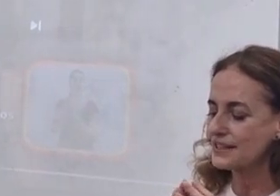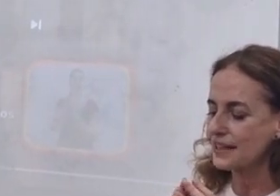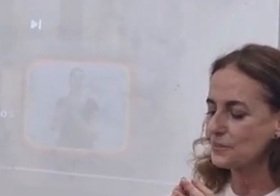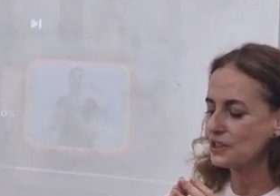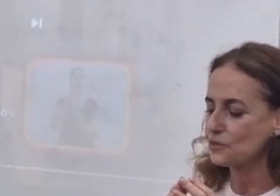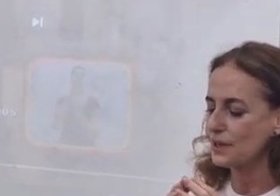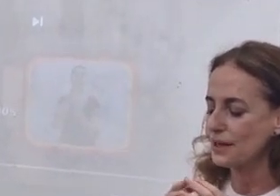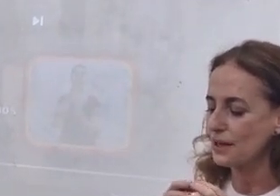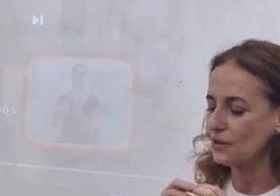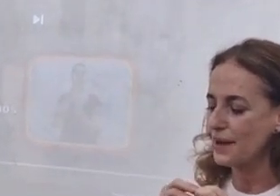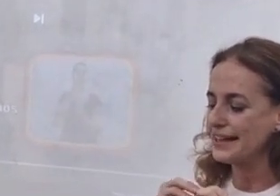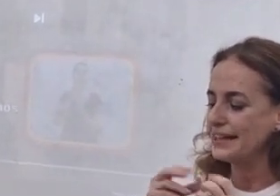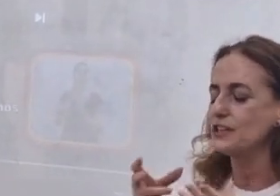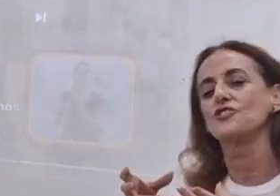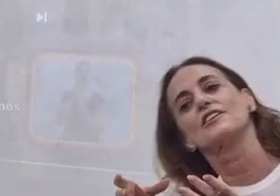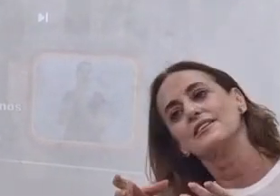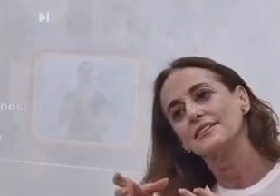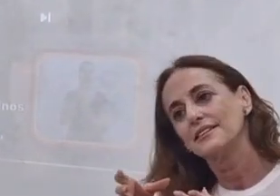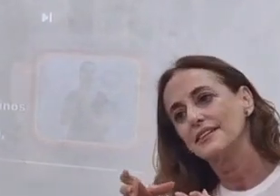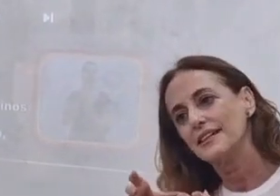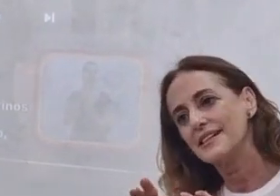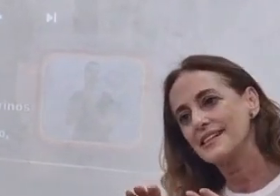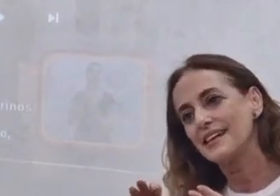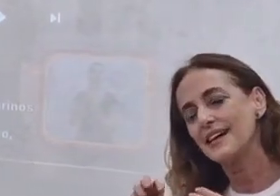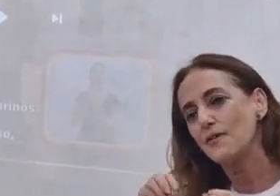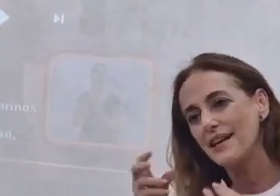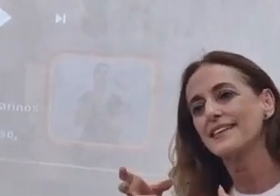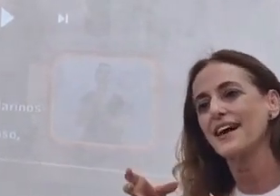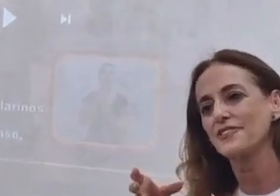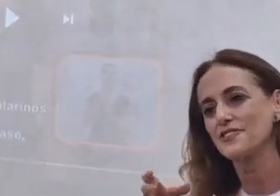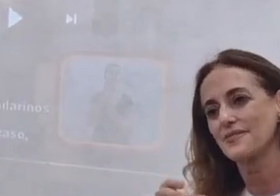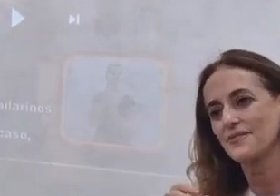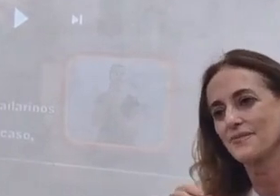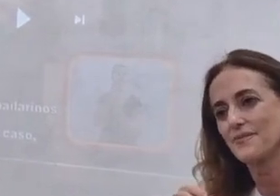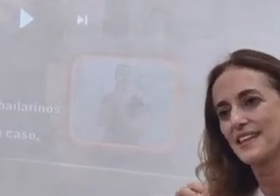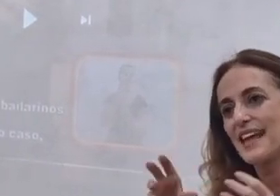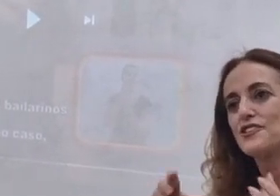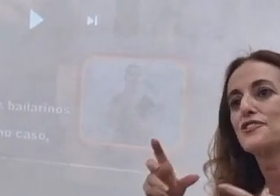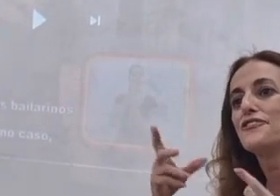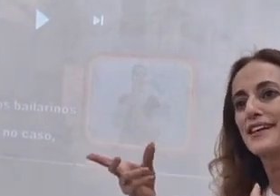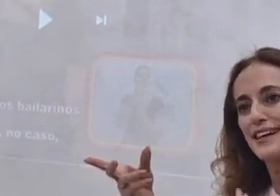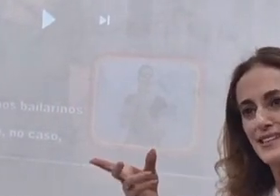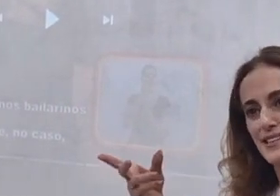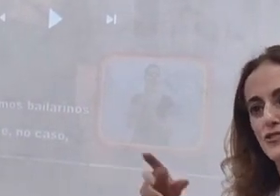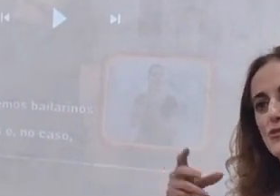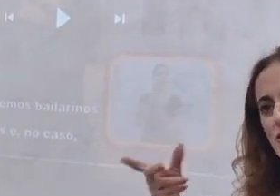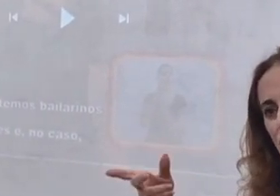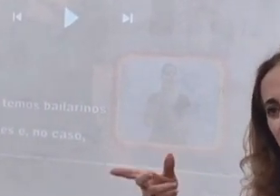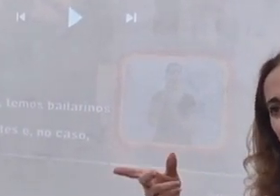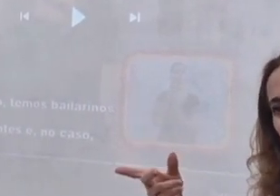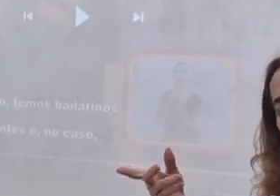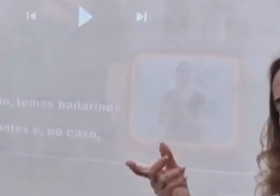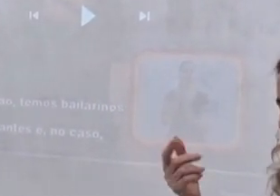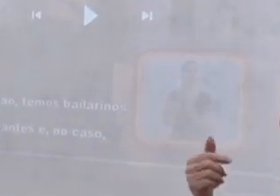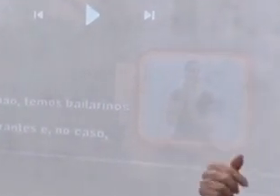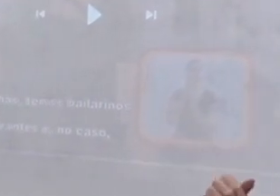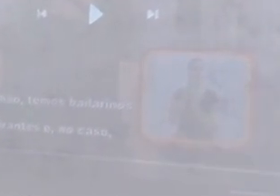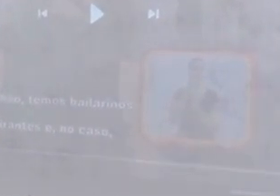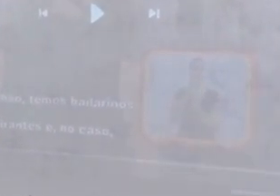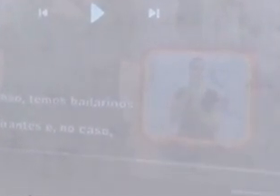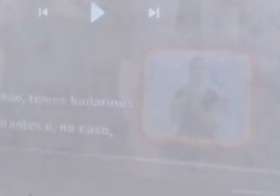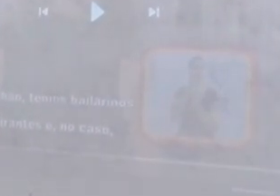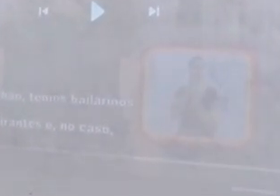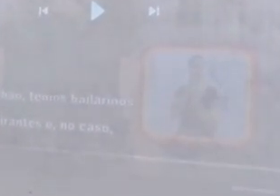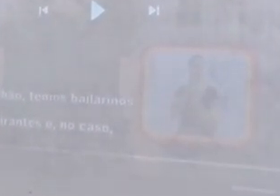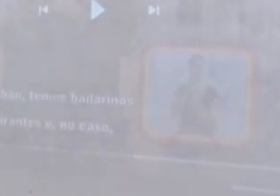não necessariamente uma crítica, e sim a qualidade das diferenças dos movimentos.